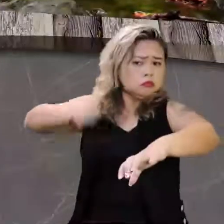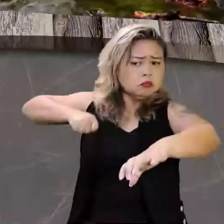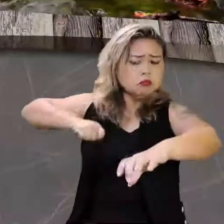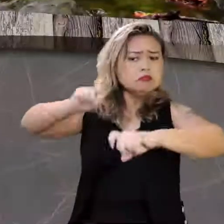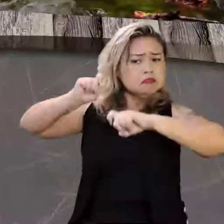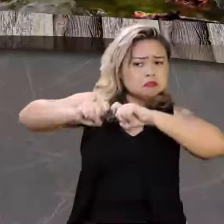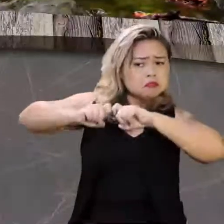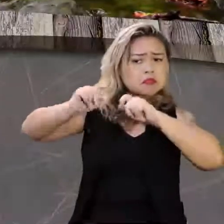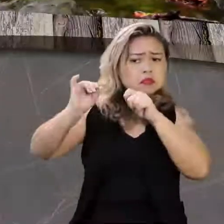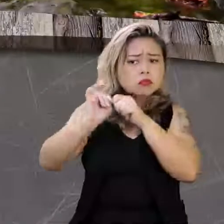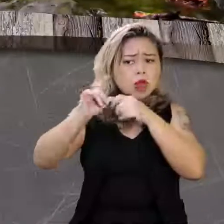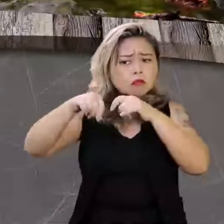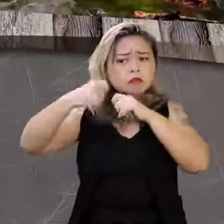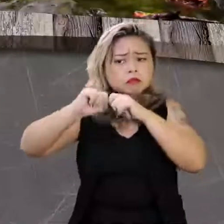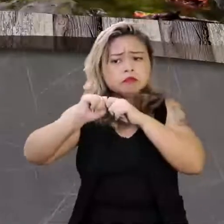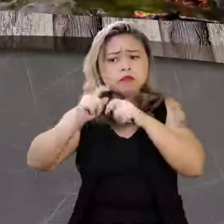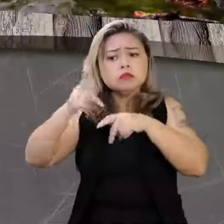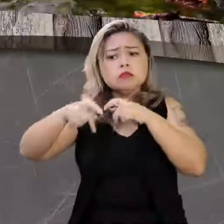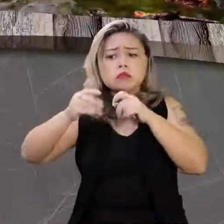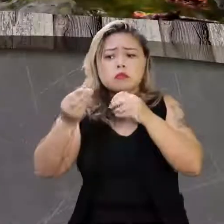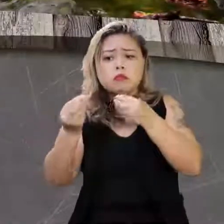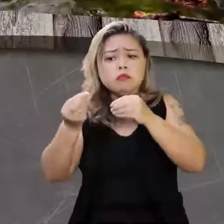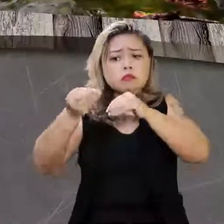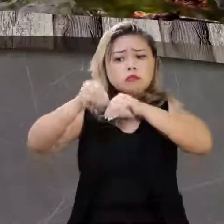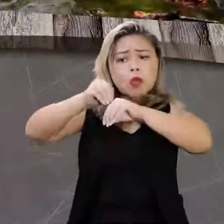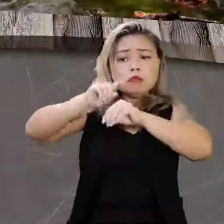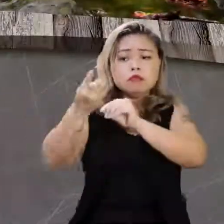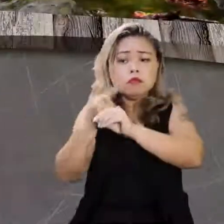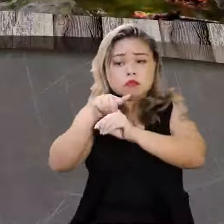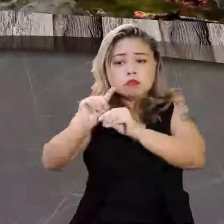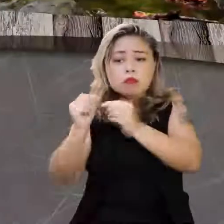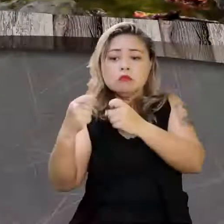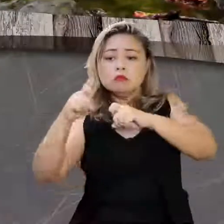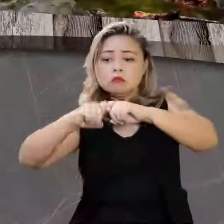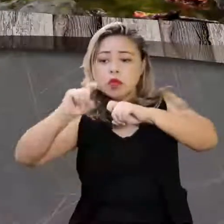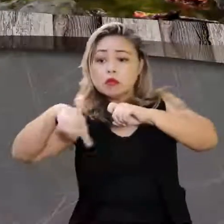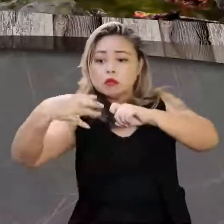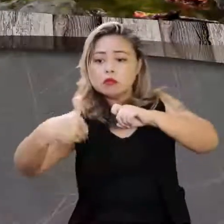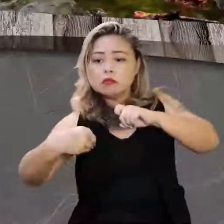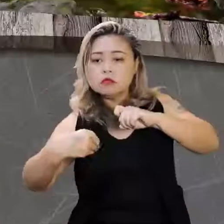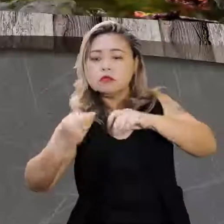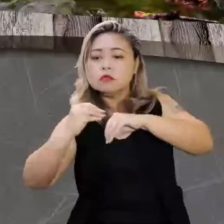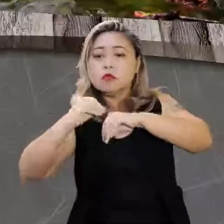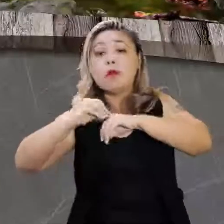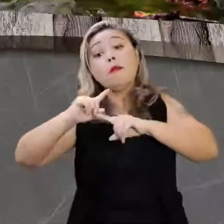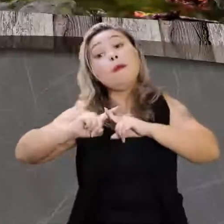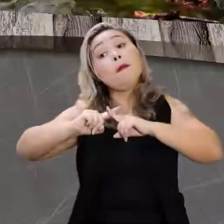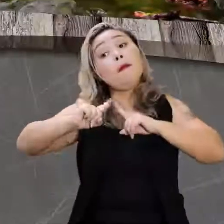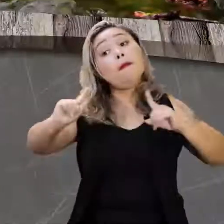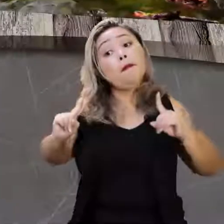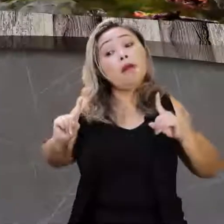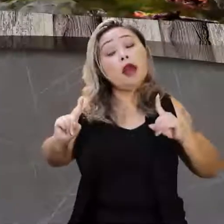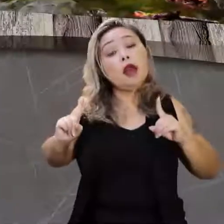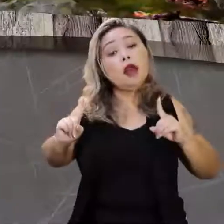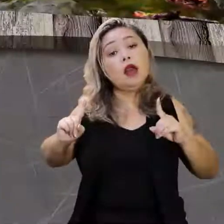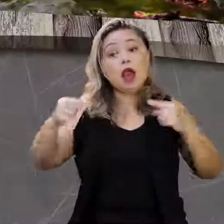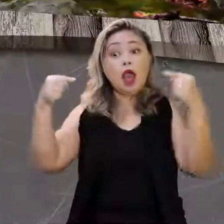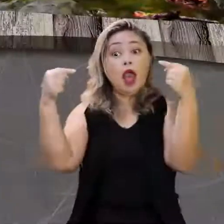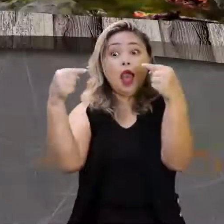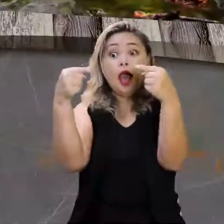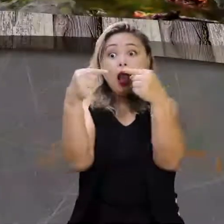reproduzir, copular, intercruzar-se. Porém, eles são